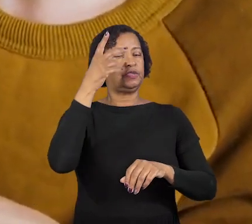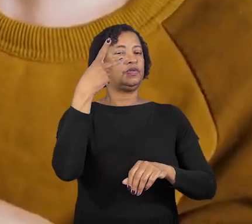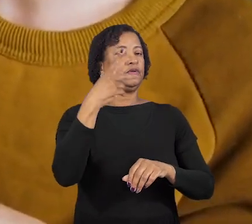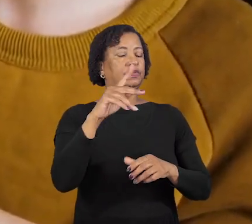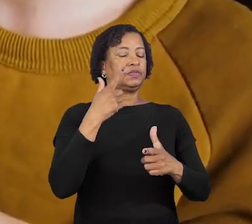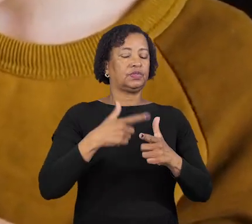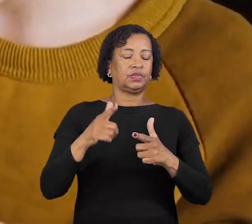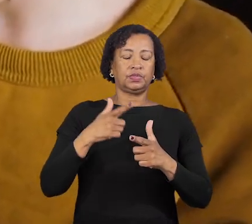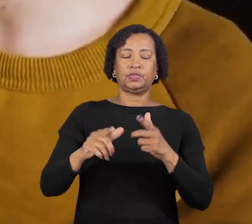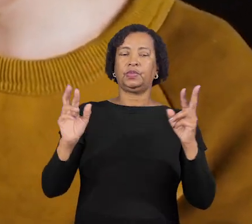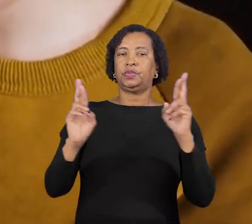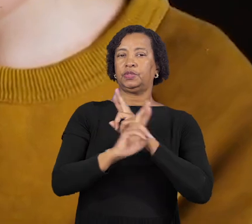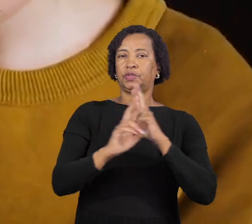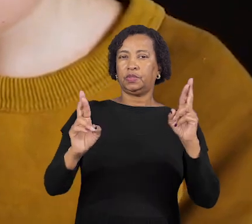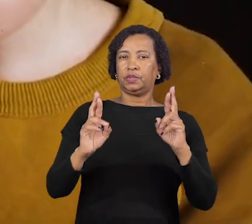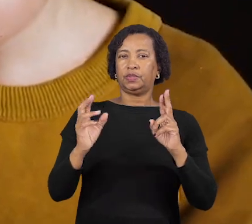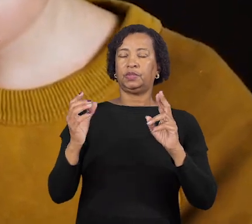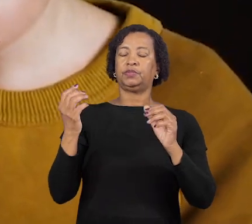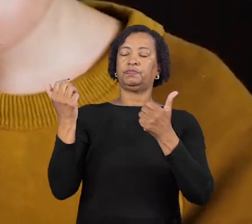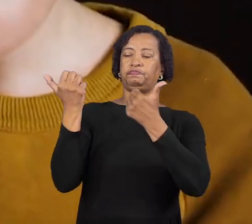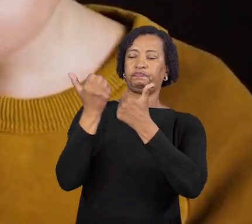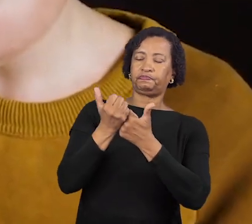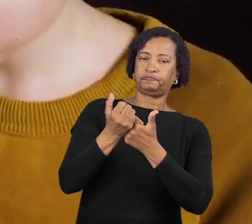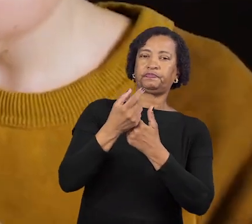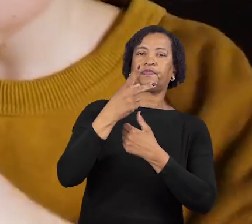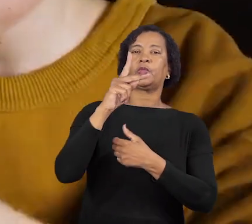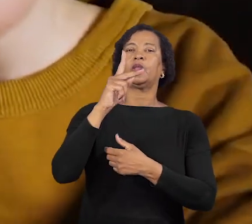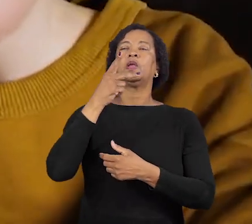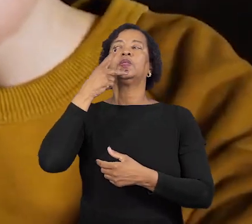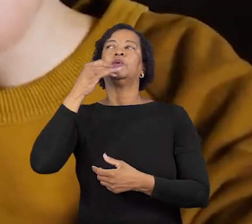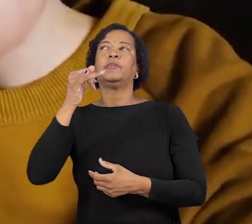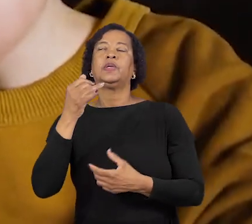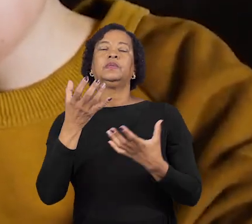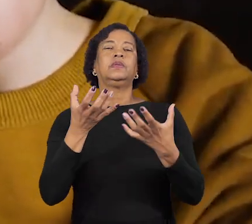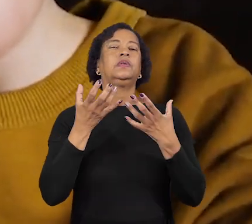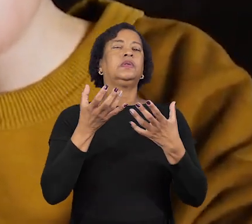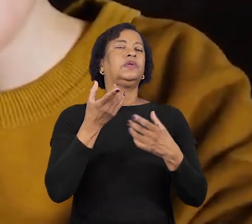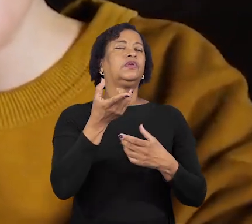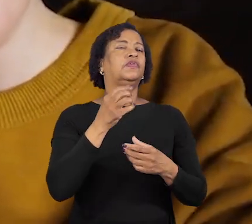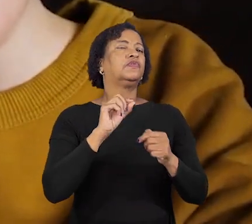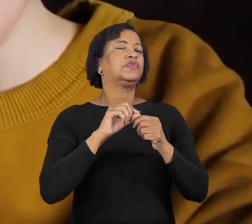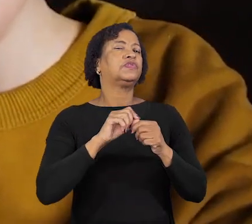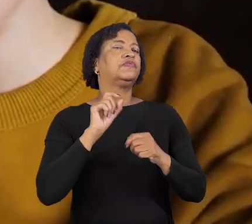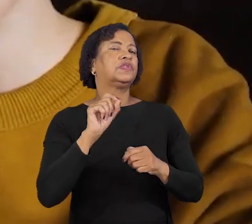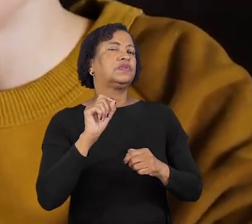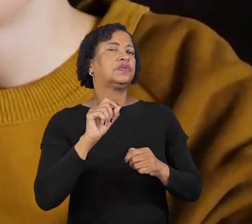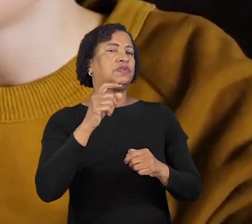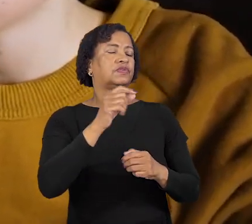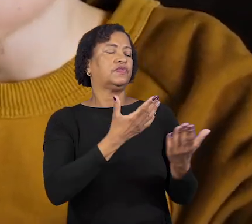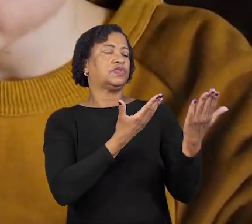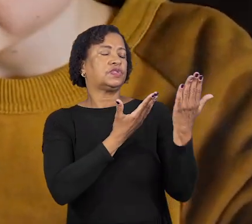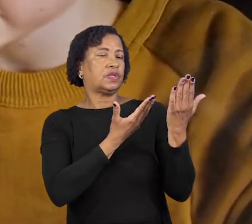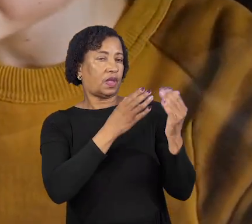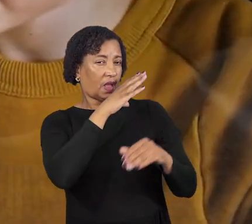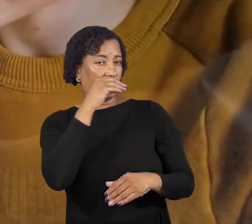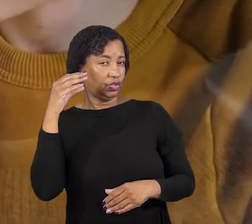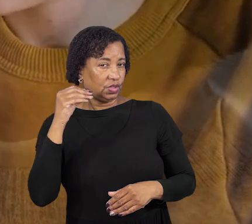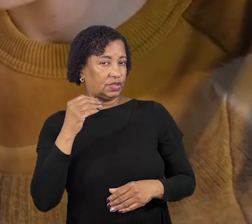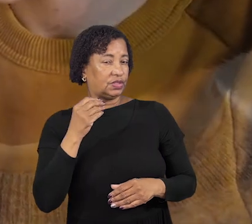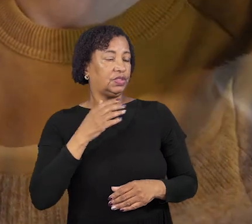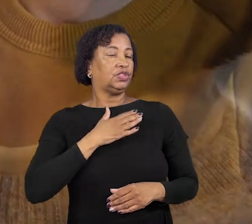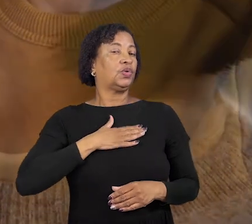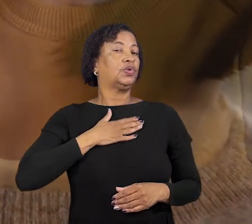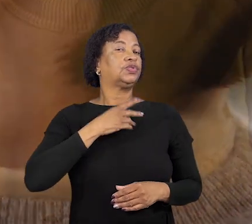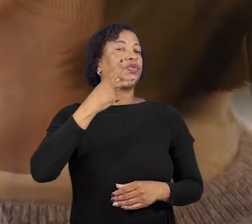de relacionamento. Coloque-se no lugar de seu pai. O que ele gostaria que você fizesse? Se você é um adolescente, o que gostaria que seu